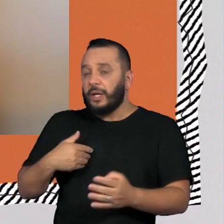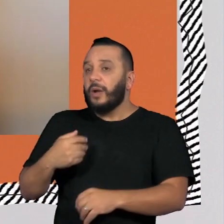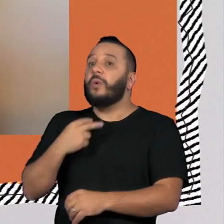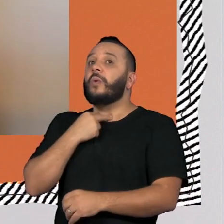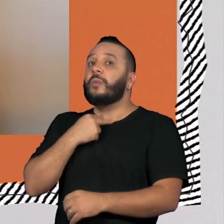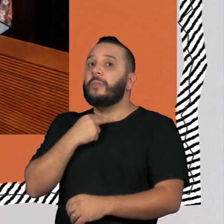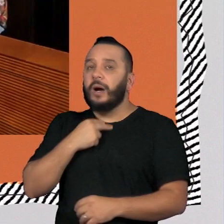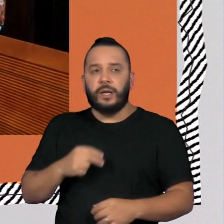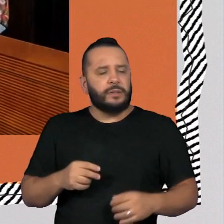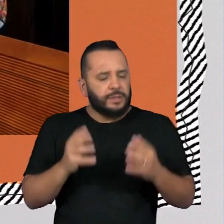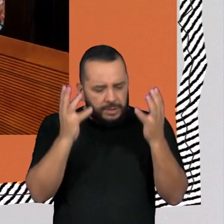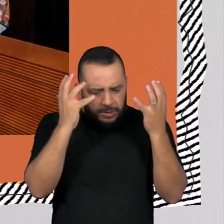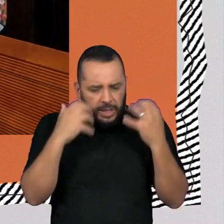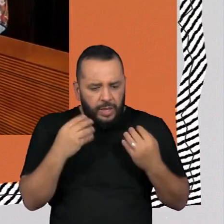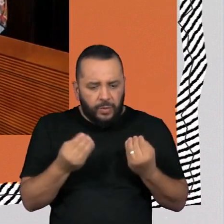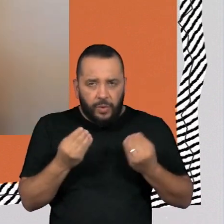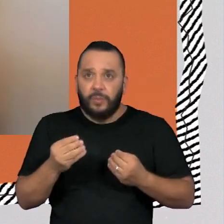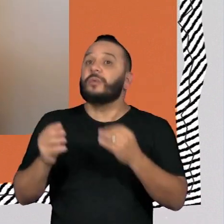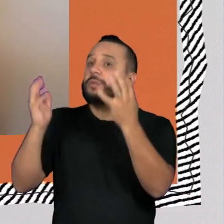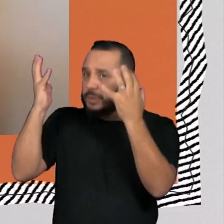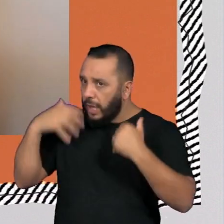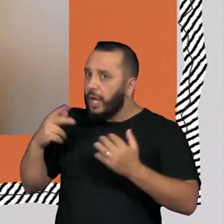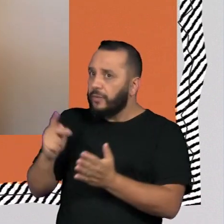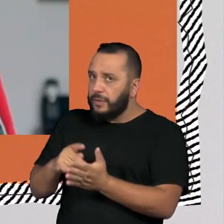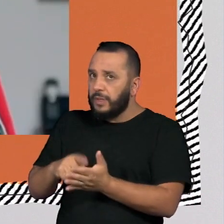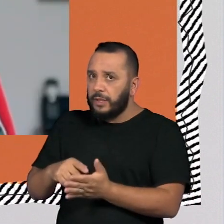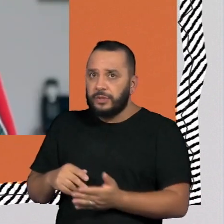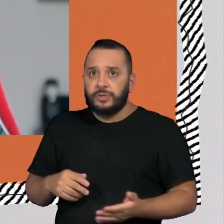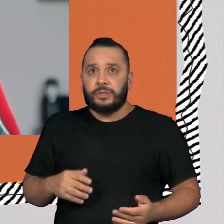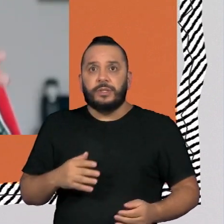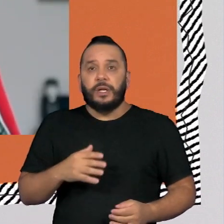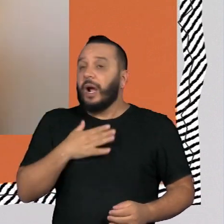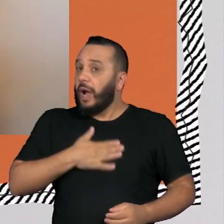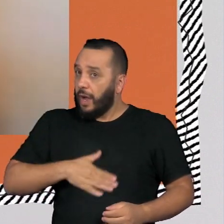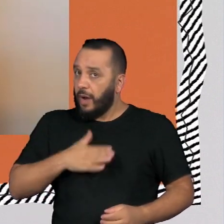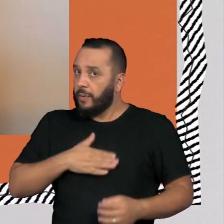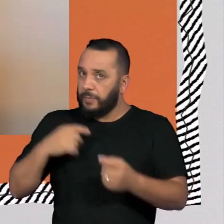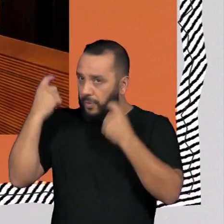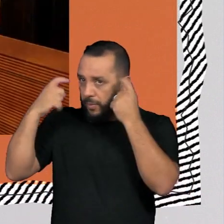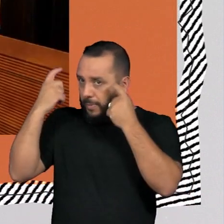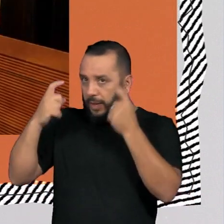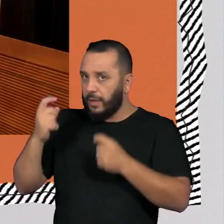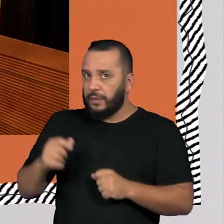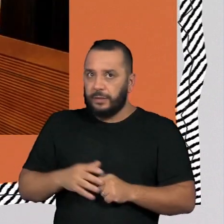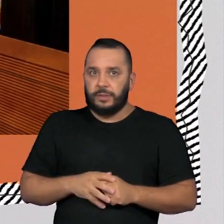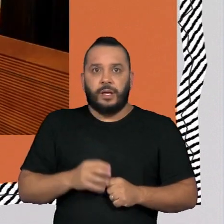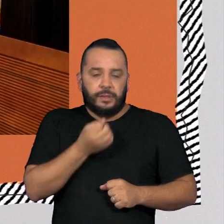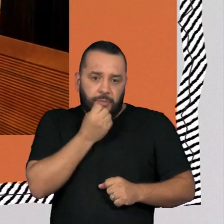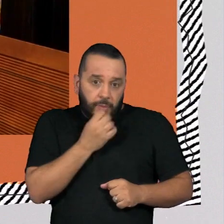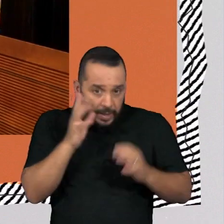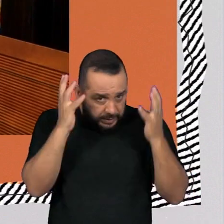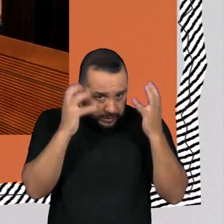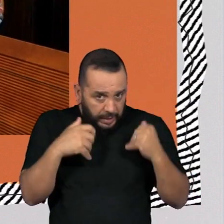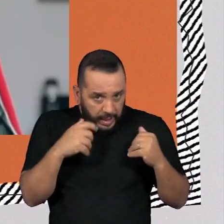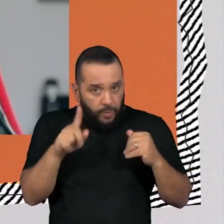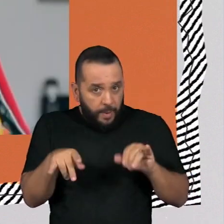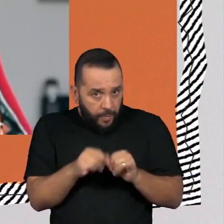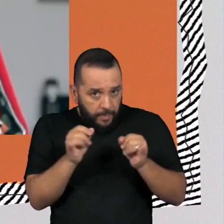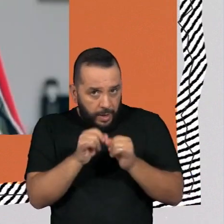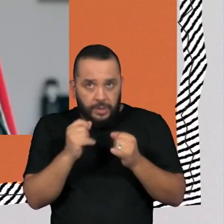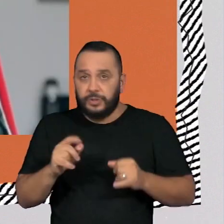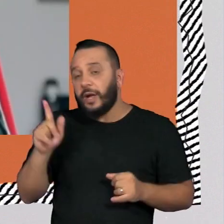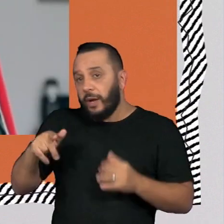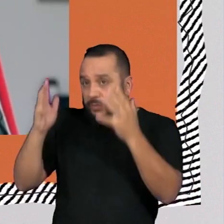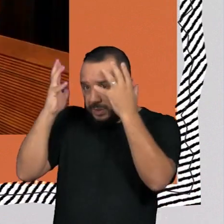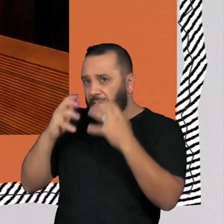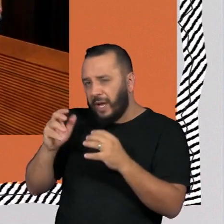Sério? Mas sério como? Sério. Calma, não precisa se preocupar, também não é nada demais. Peraí, é sério ou não é nada demais? É um sério